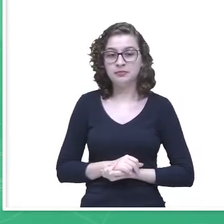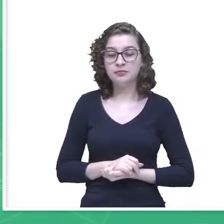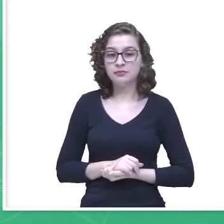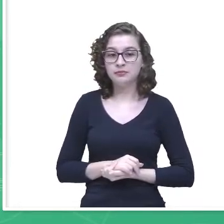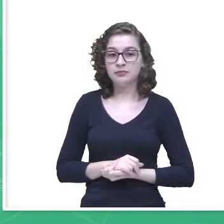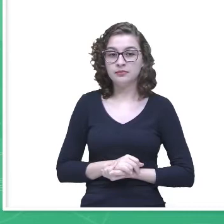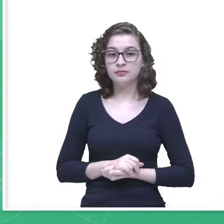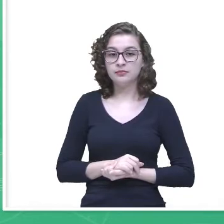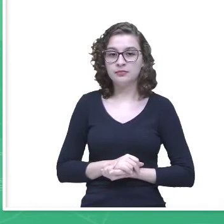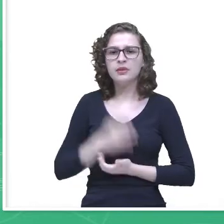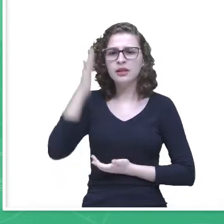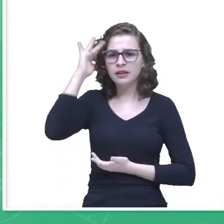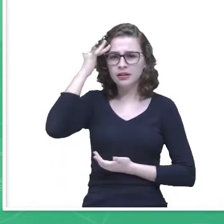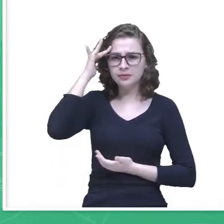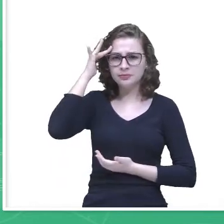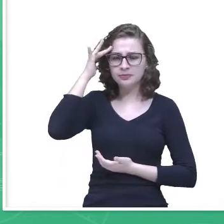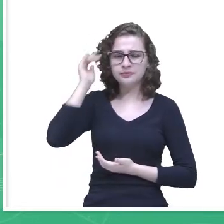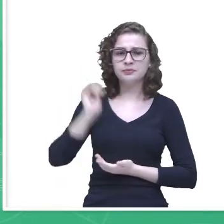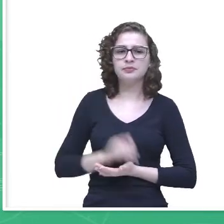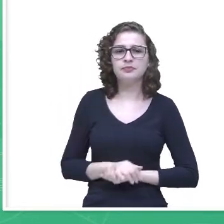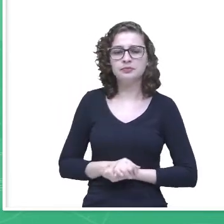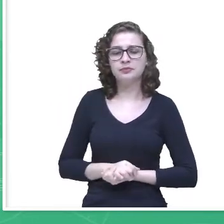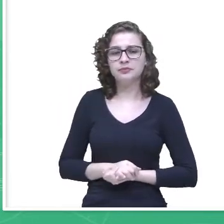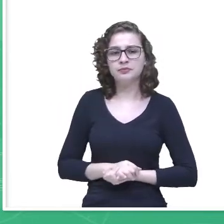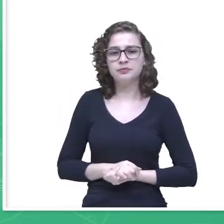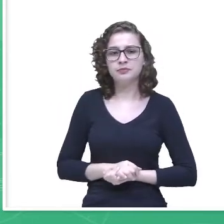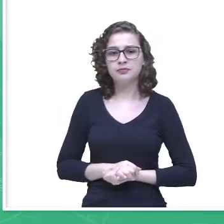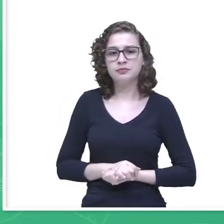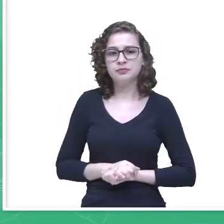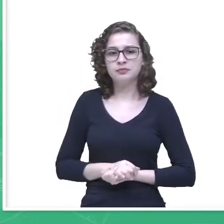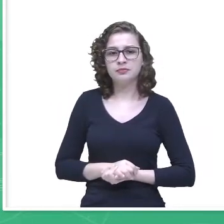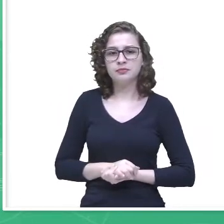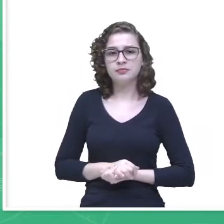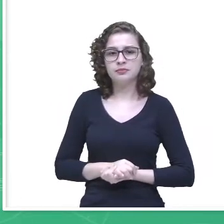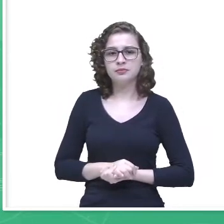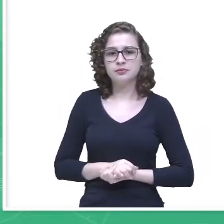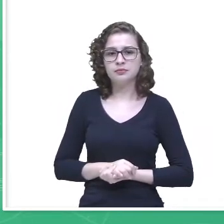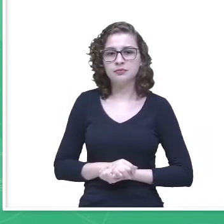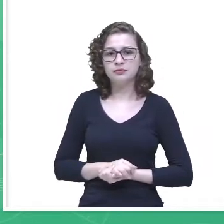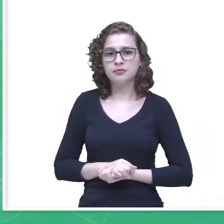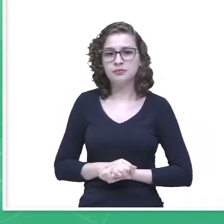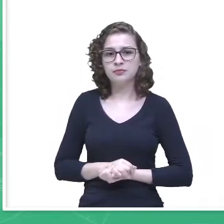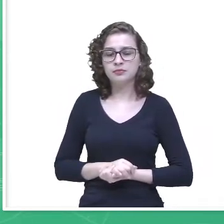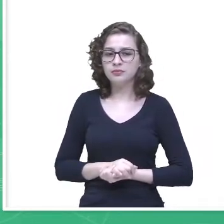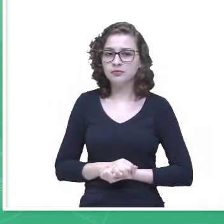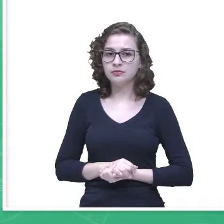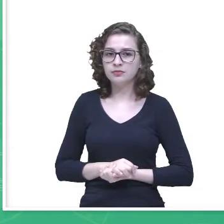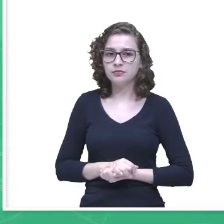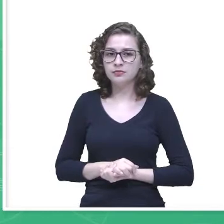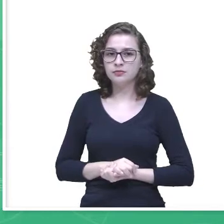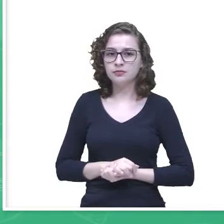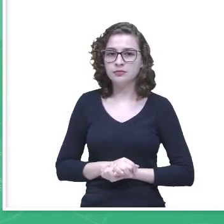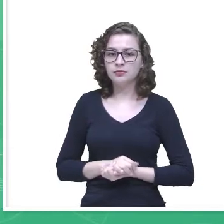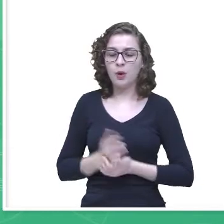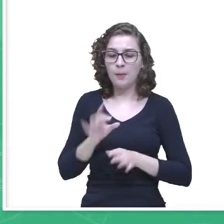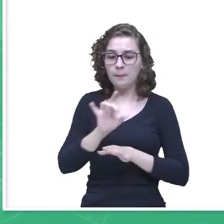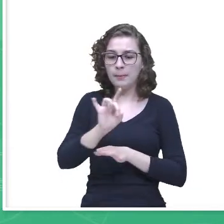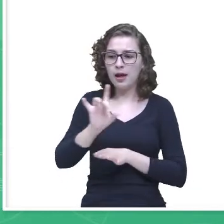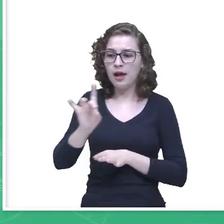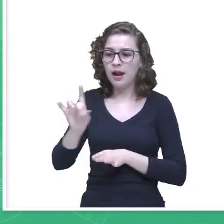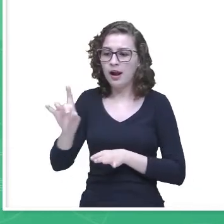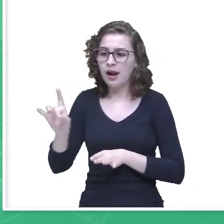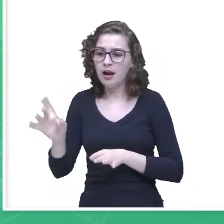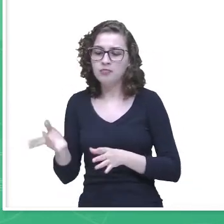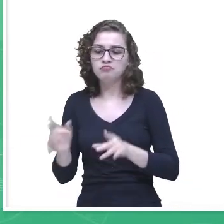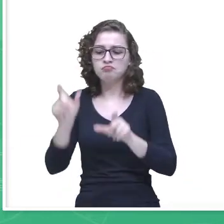características, beleza? Gente, olha só, cada espécie vai ter uma quantidade